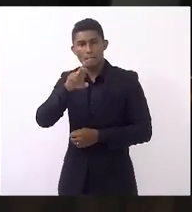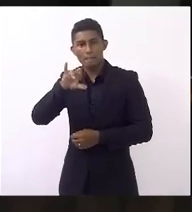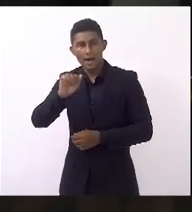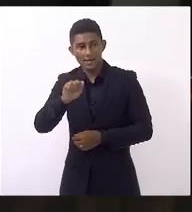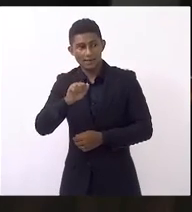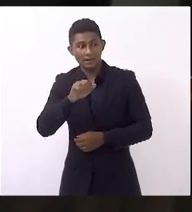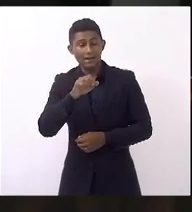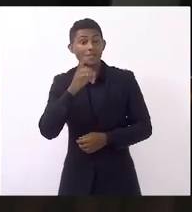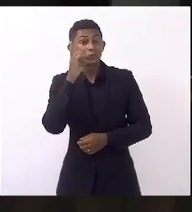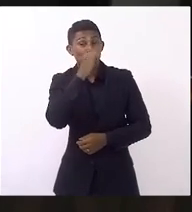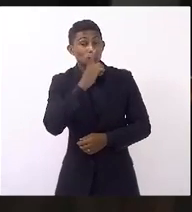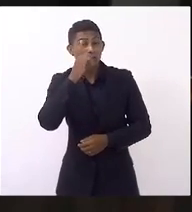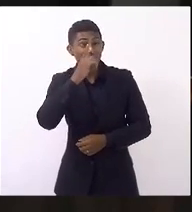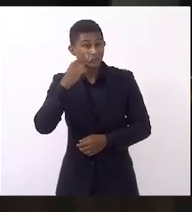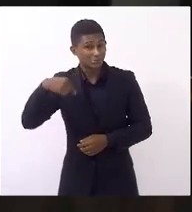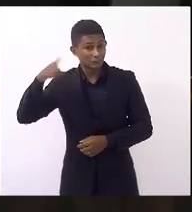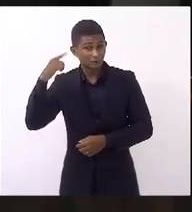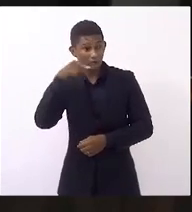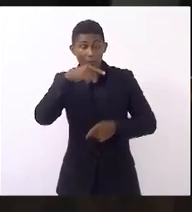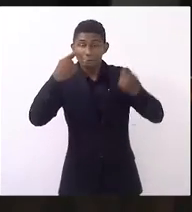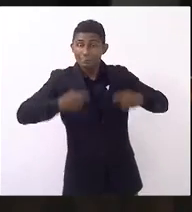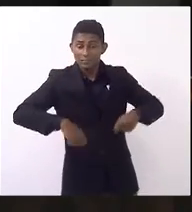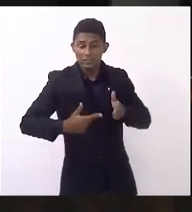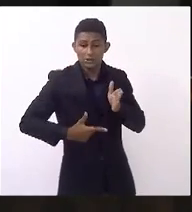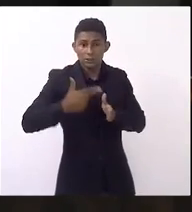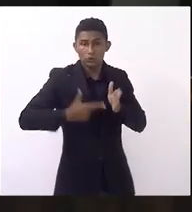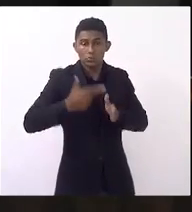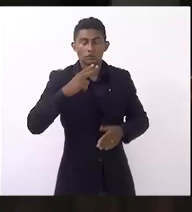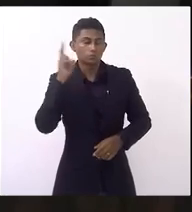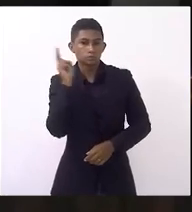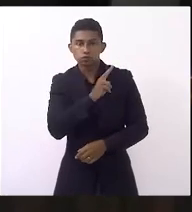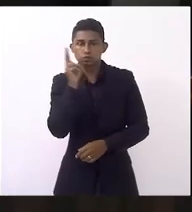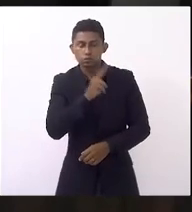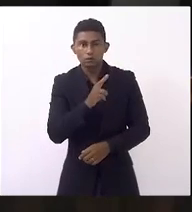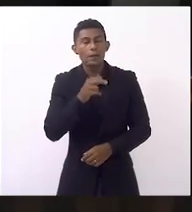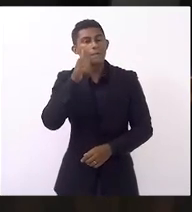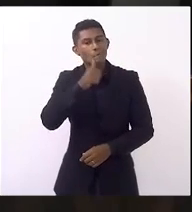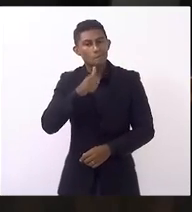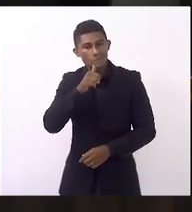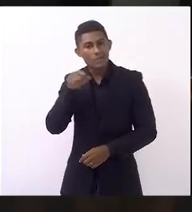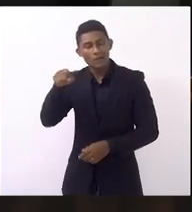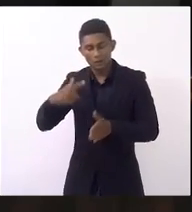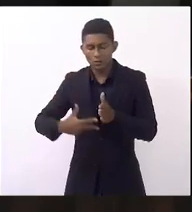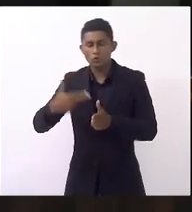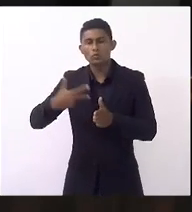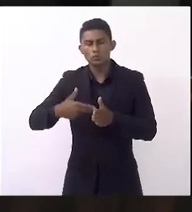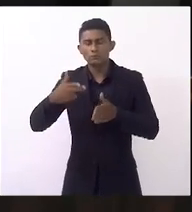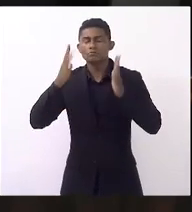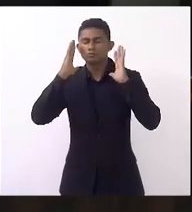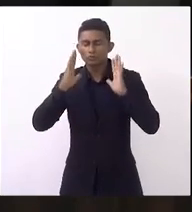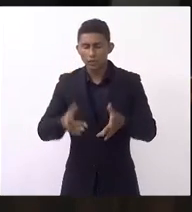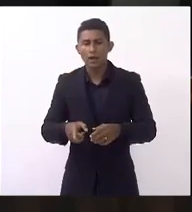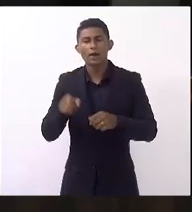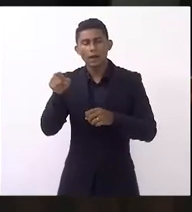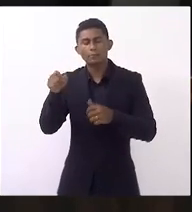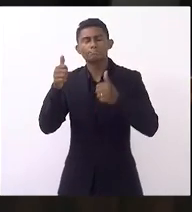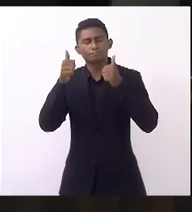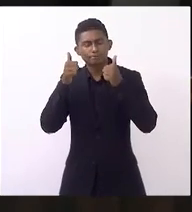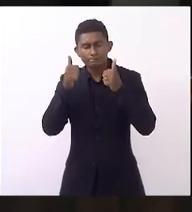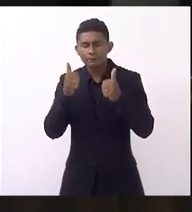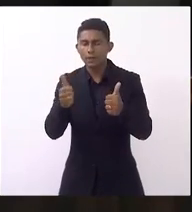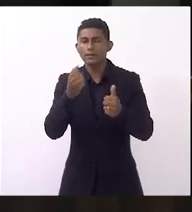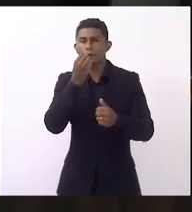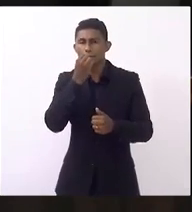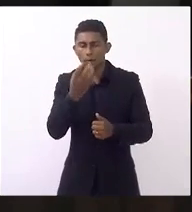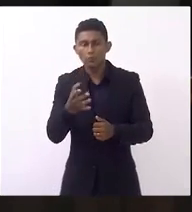uma cirurgia de emergência. Maria Eduarda passa bem, não é? Assim são as notícias que